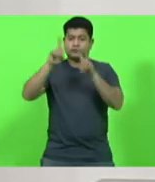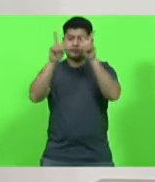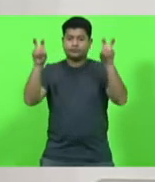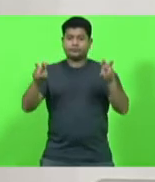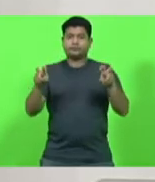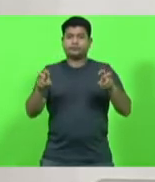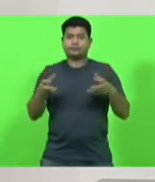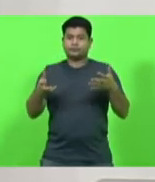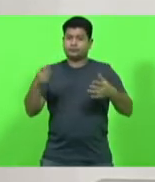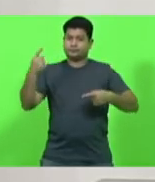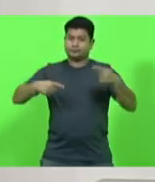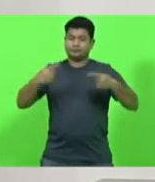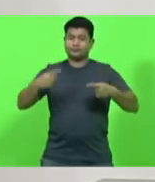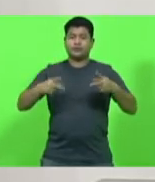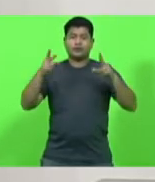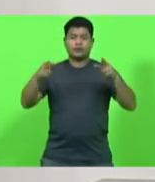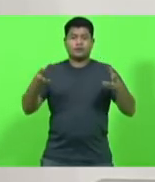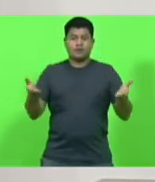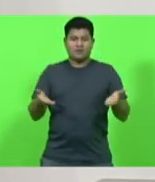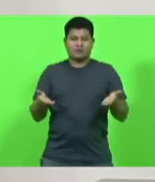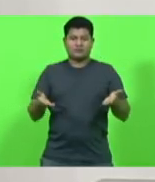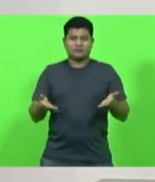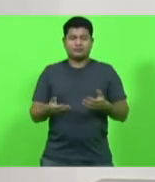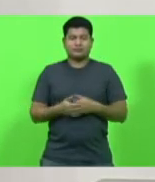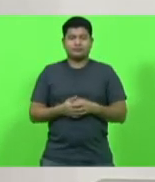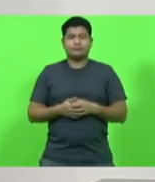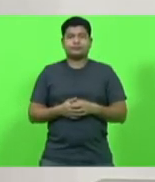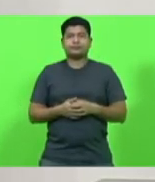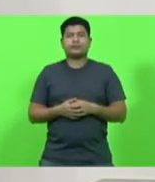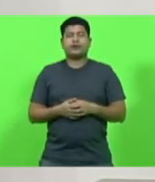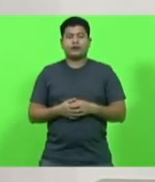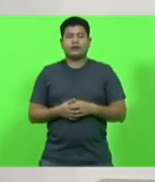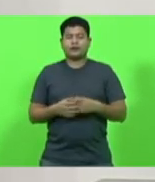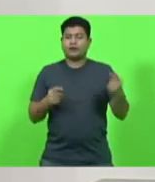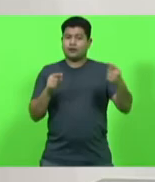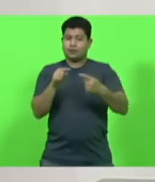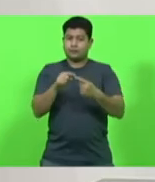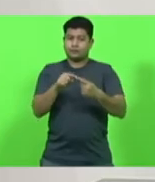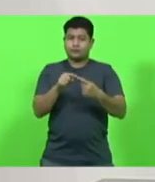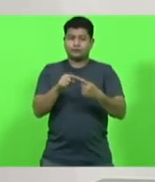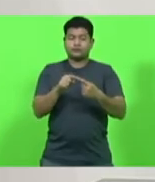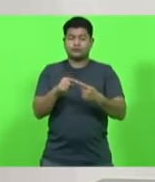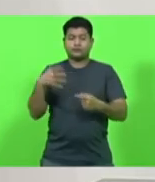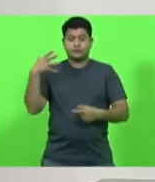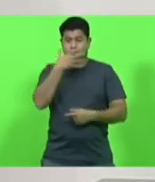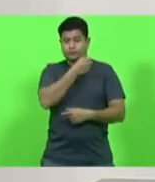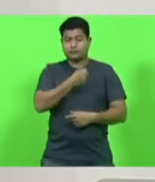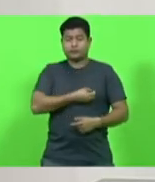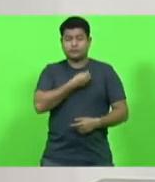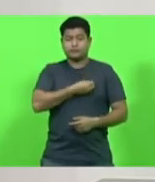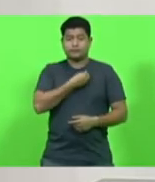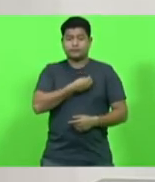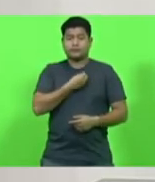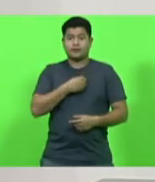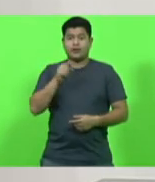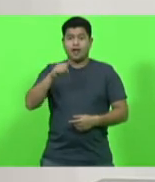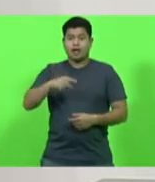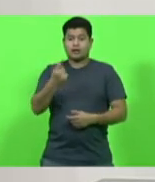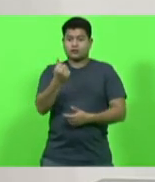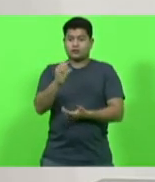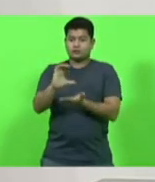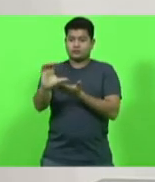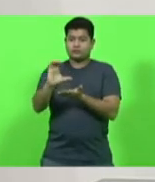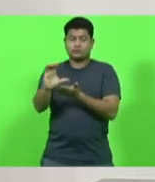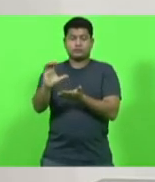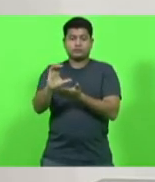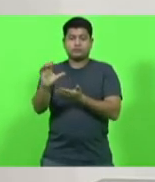tão intenso quanto este, que trata de salvar vidas, que é a questão dos investimentos também